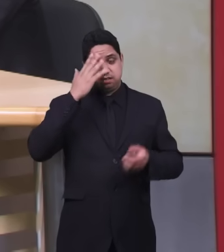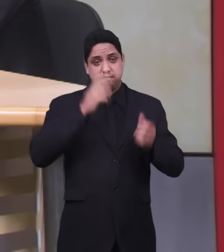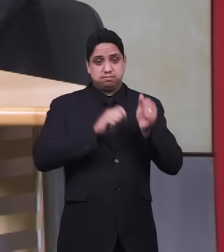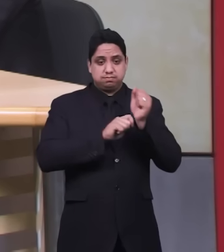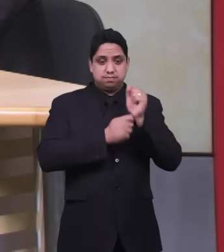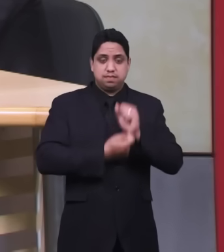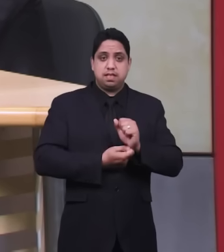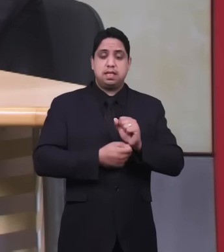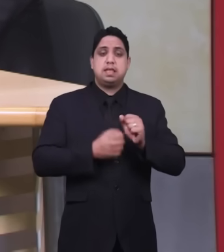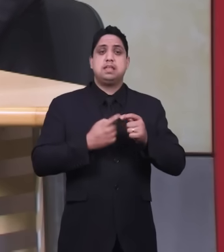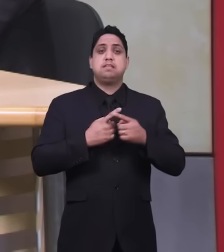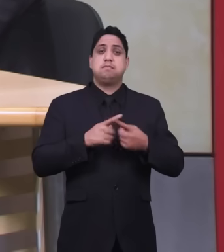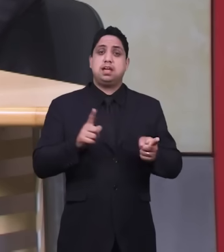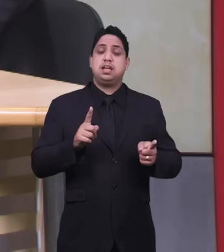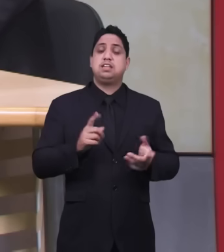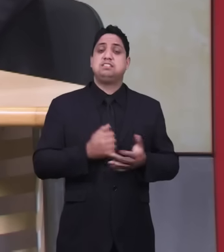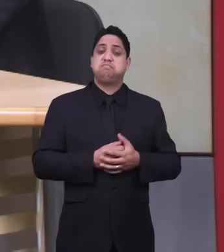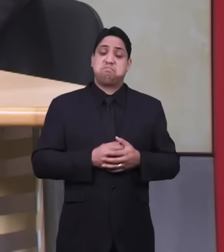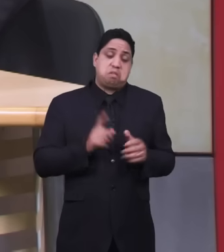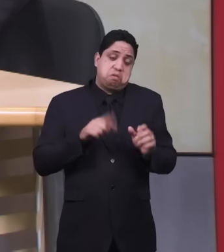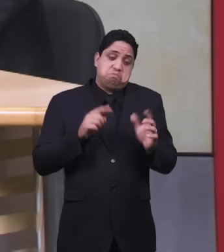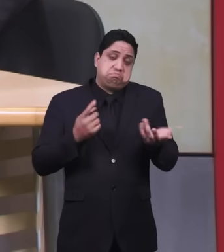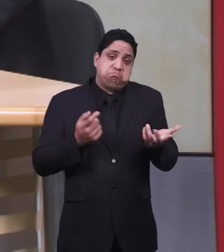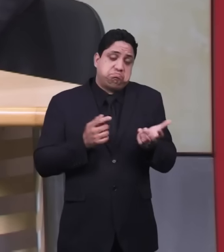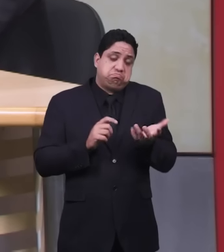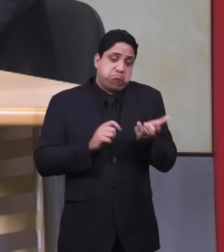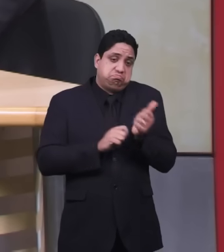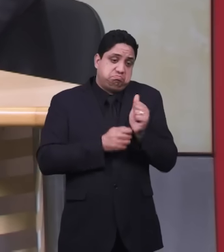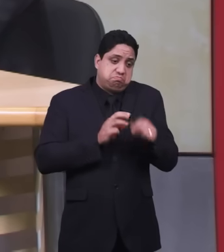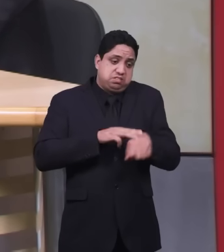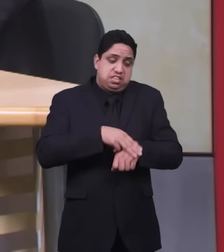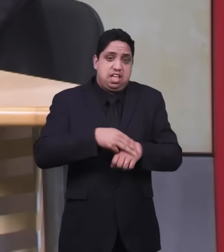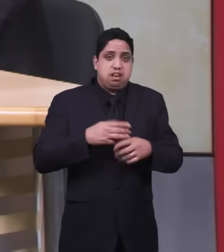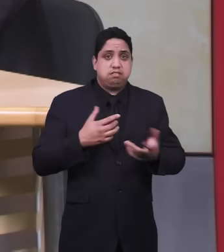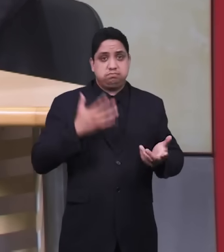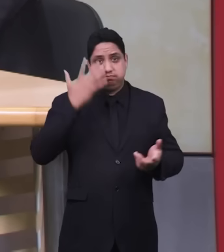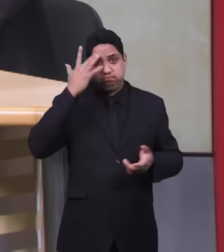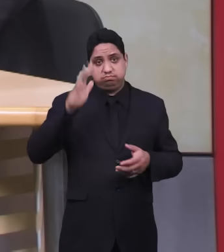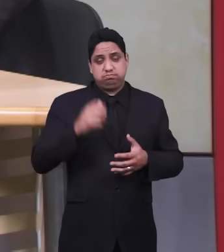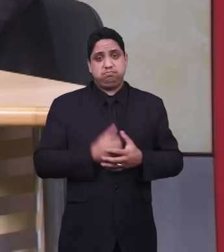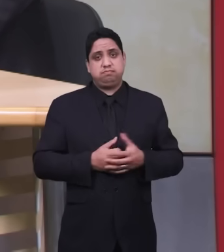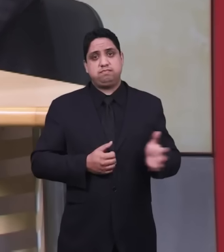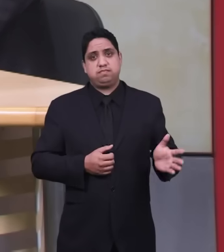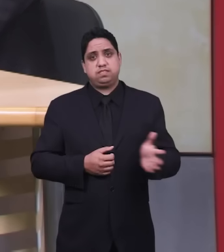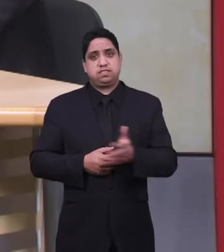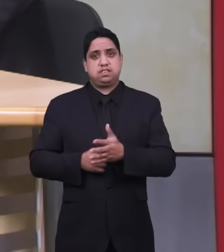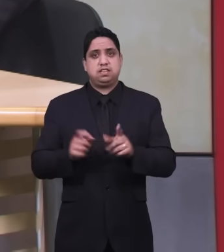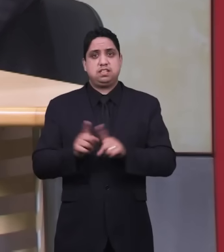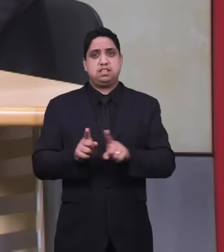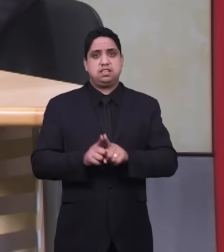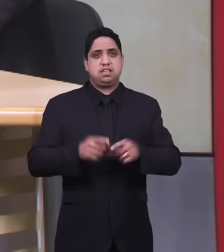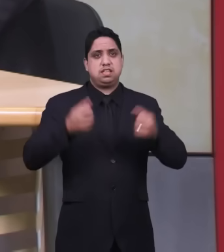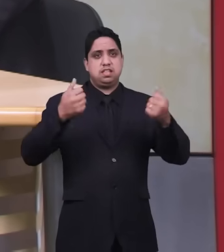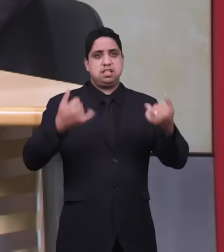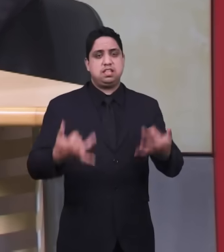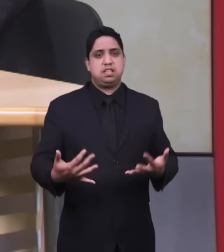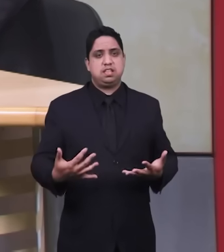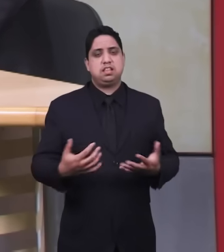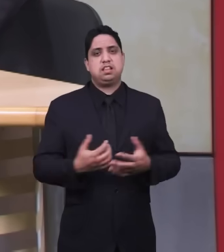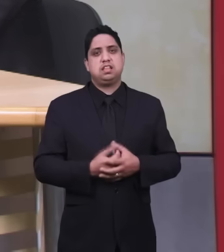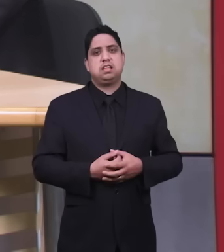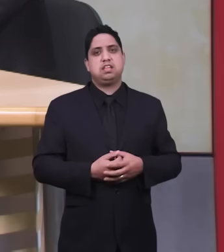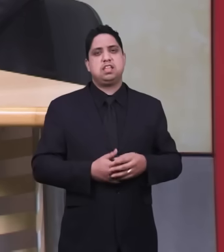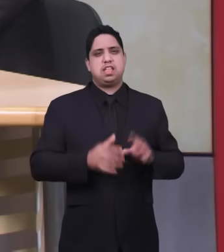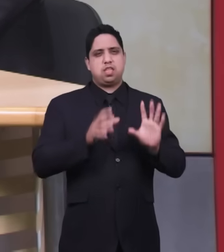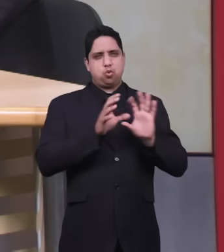saber aquilo que é o segredo. Interessante também, Amadeu, só para que a questão de desmistificar